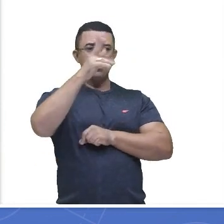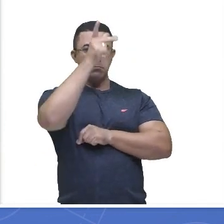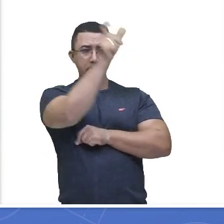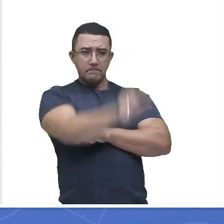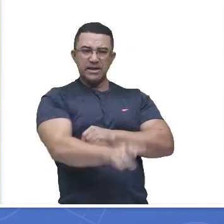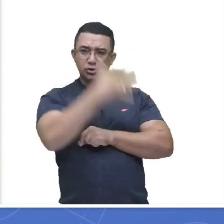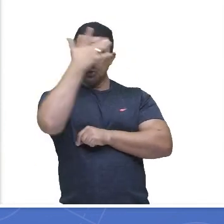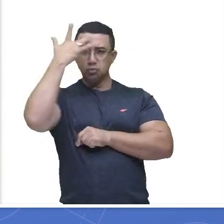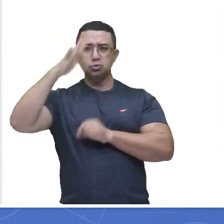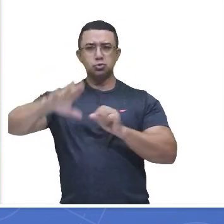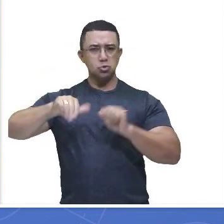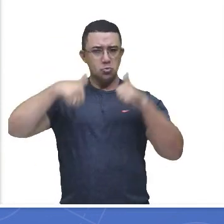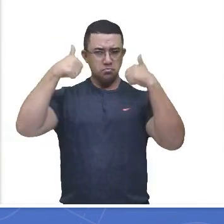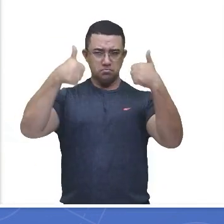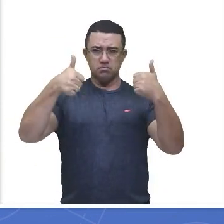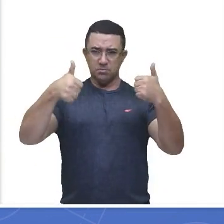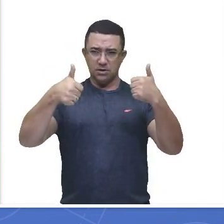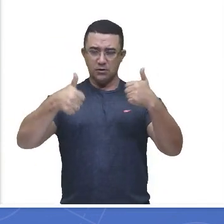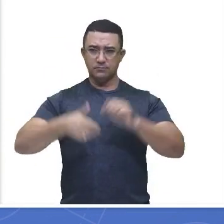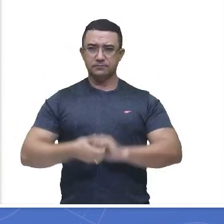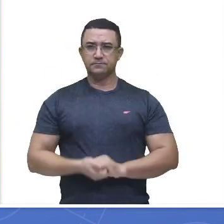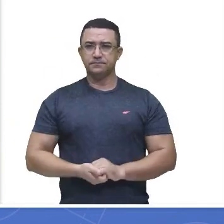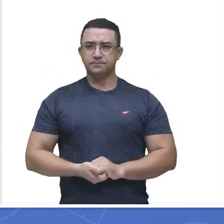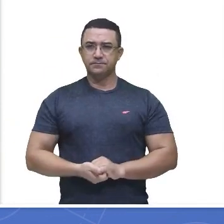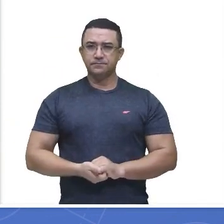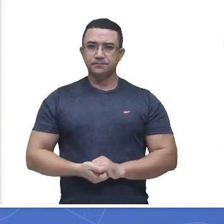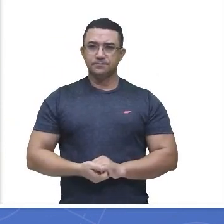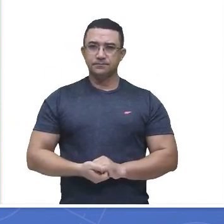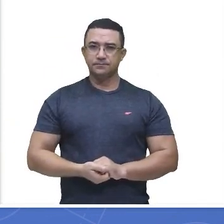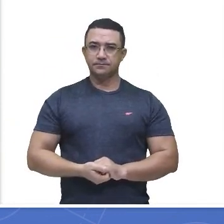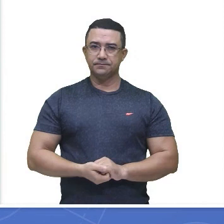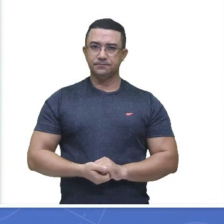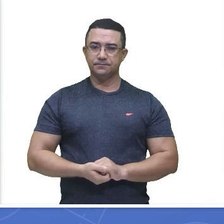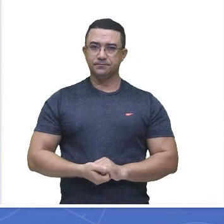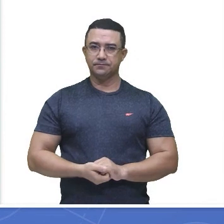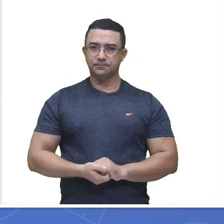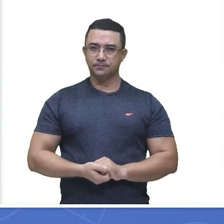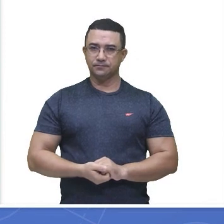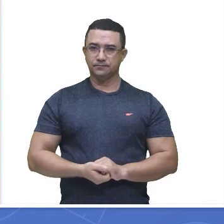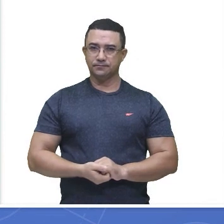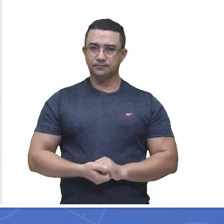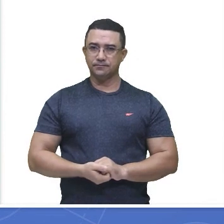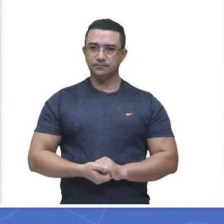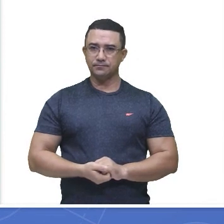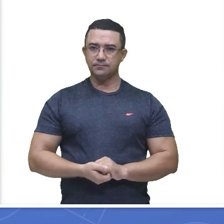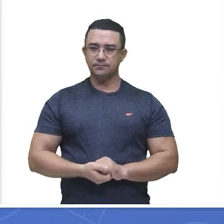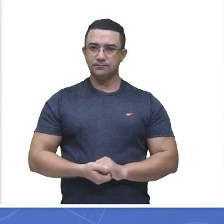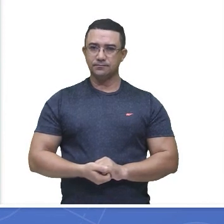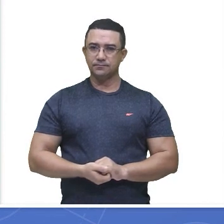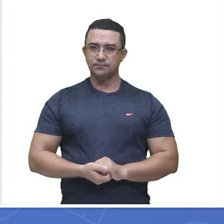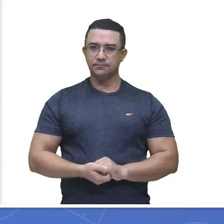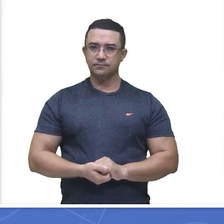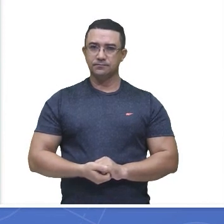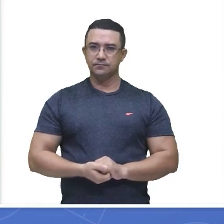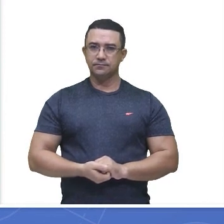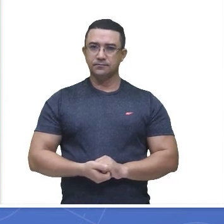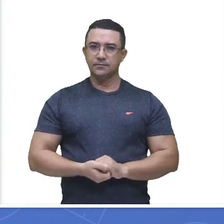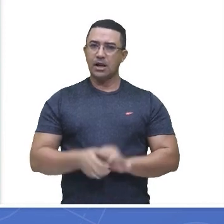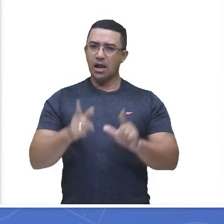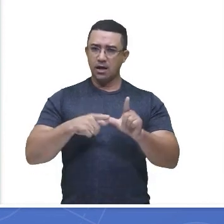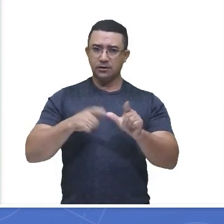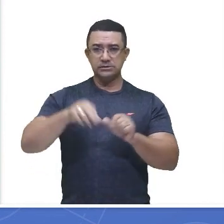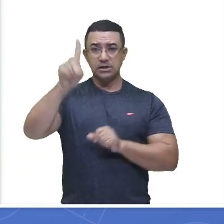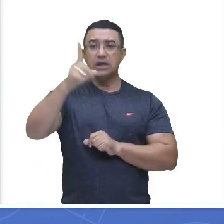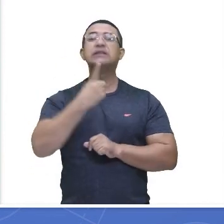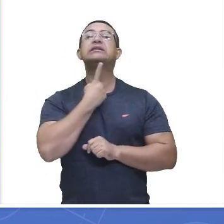tu aprendas a ser uma pessoa melhor. Vamos para as nossas 3 frasezinhas que faltam. Letra C.